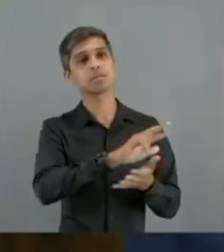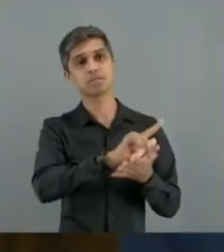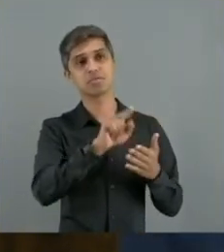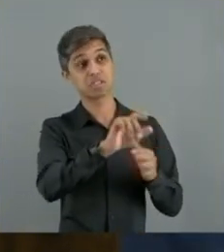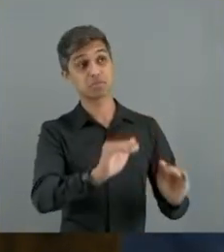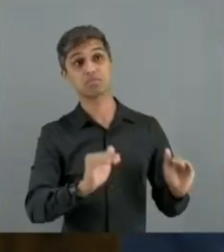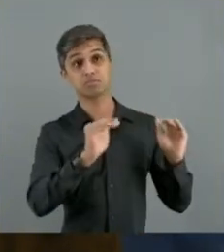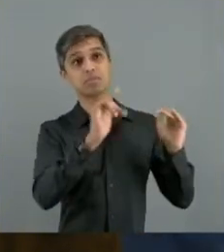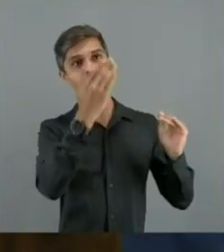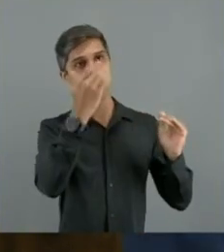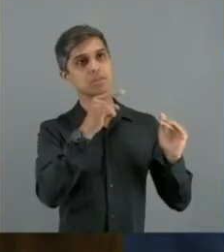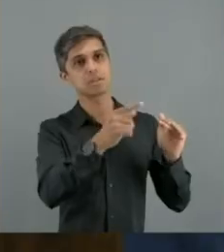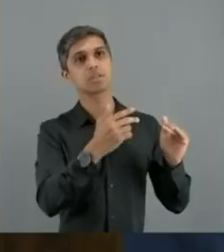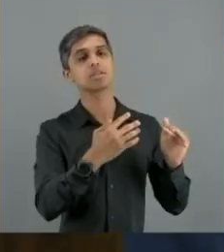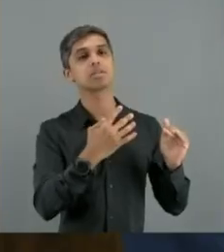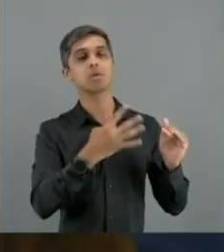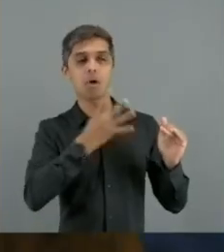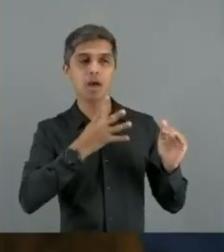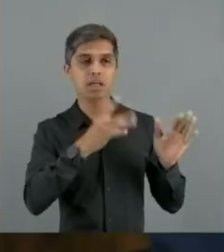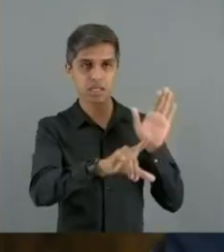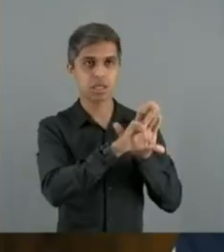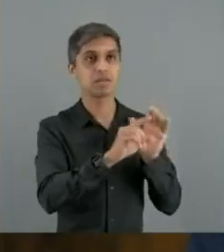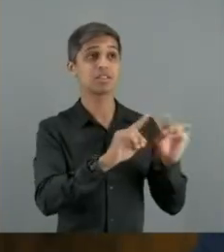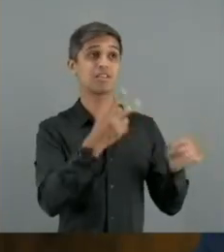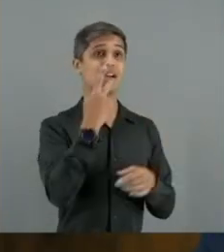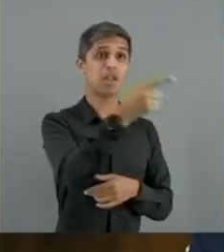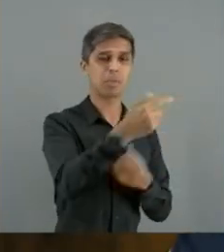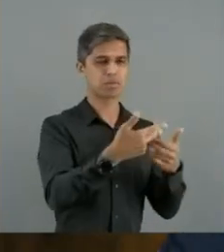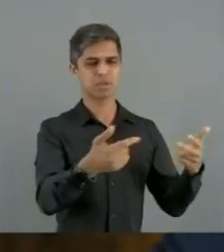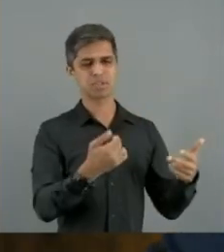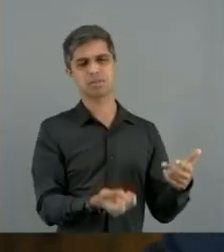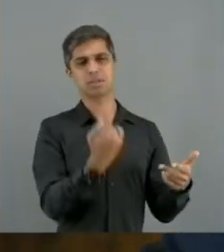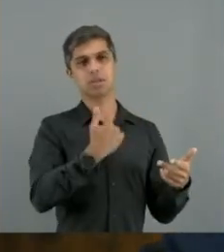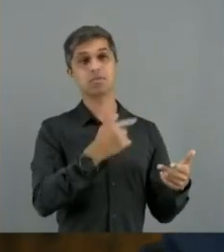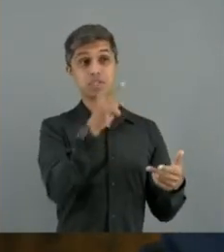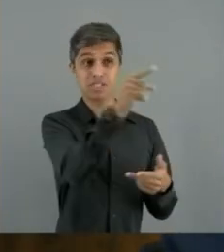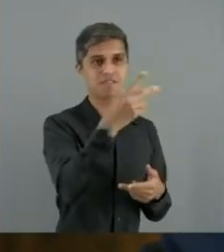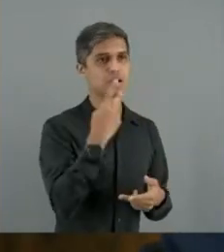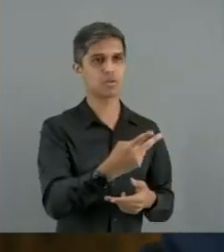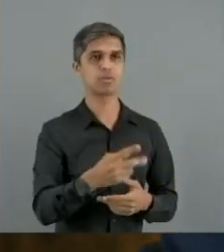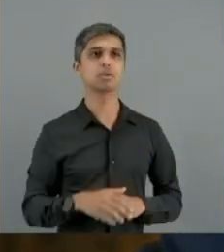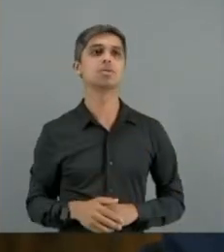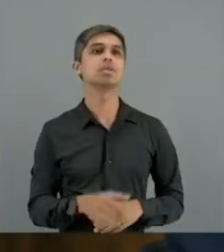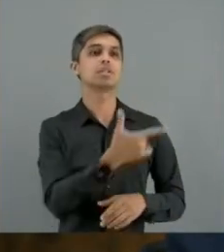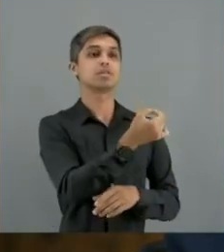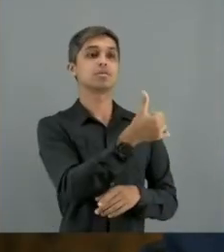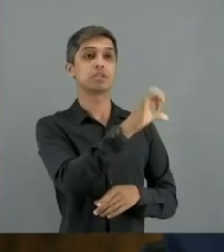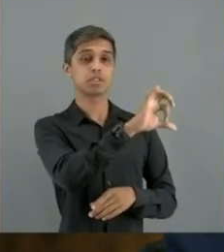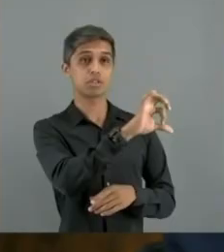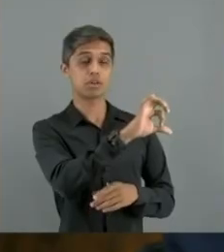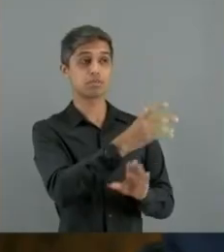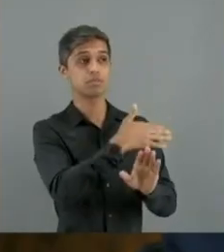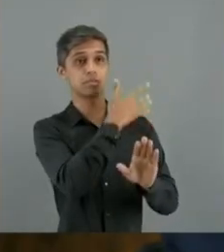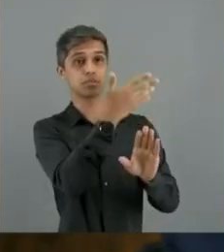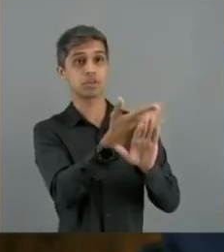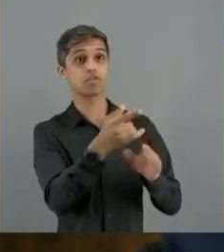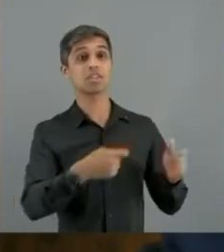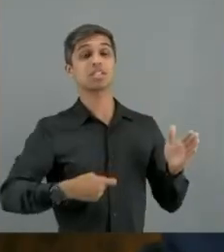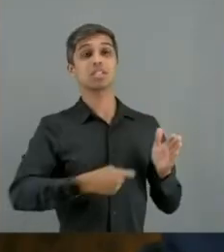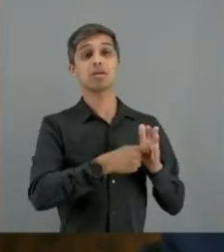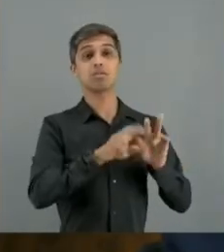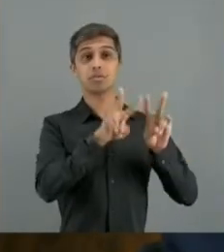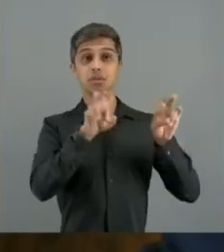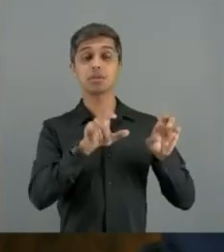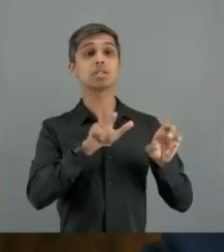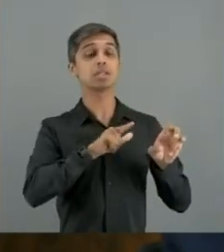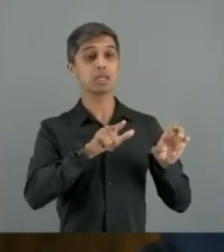senhora, mais do que ninguém, não pode desconhecer a lei. E a senhora fez uma afirmação aqui que me chamou a atenção. A senhora afirmou que, desde 2019, a senhora denuncia o fato